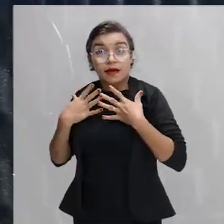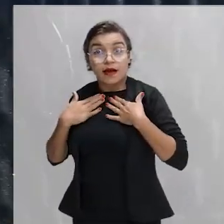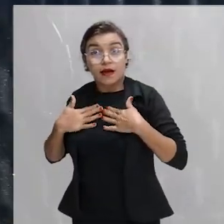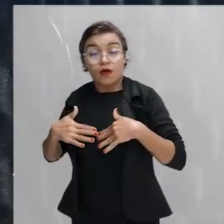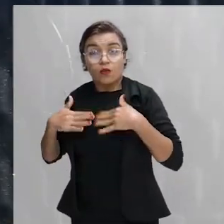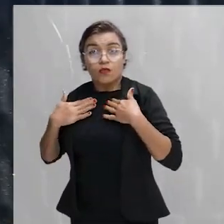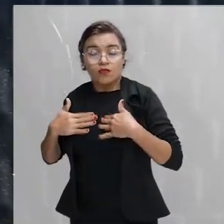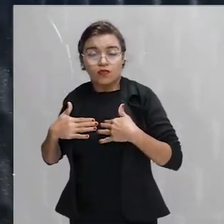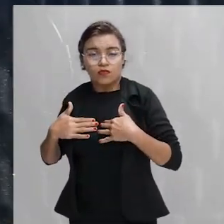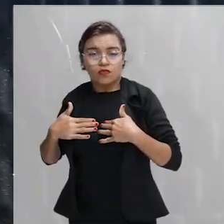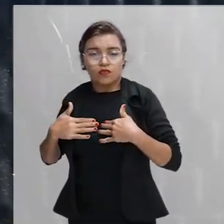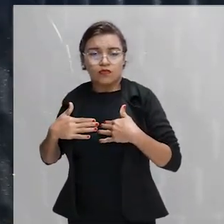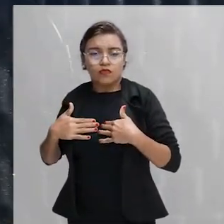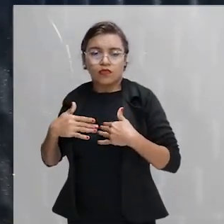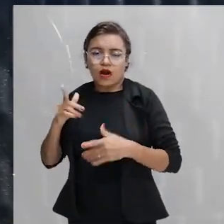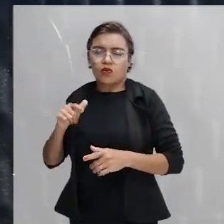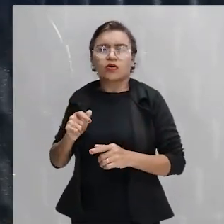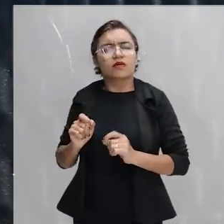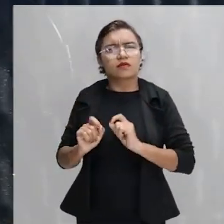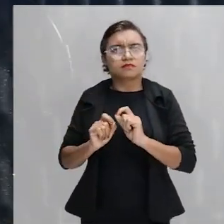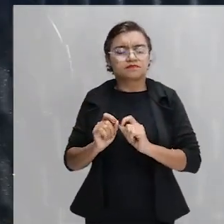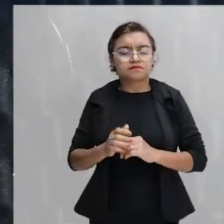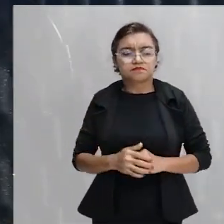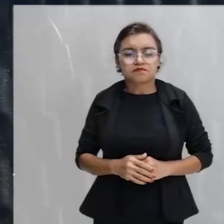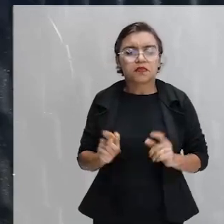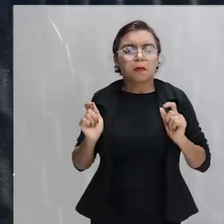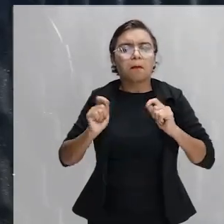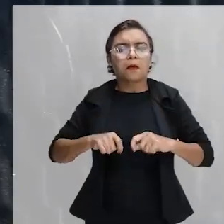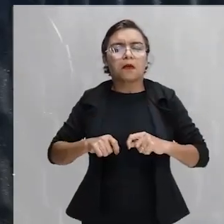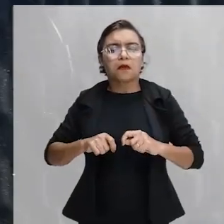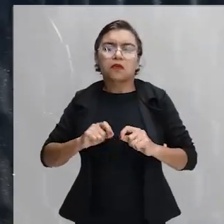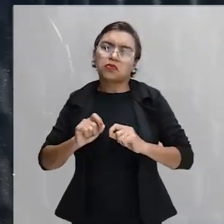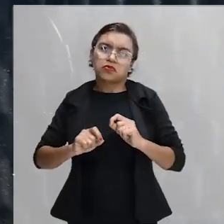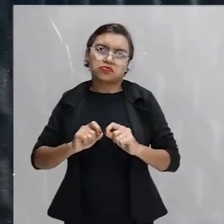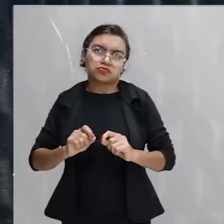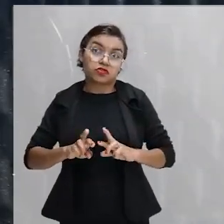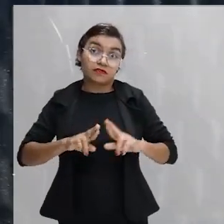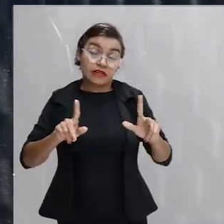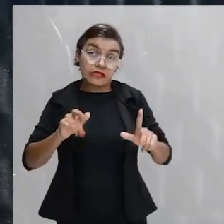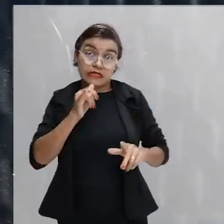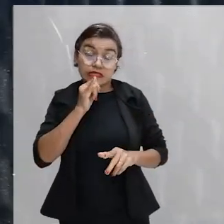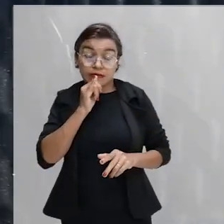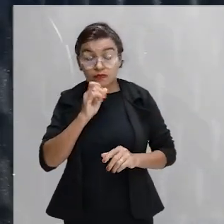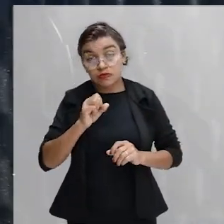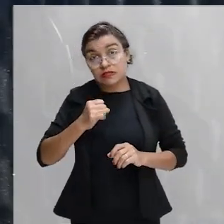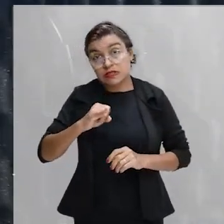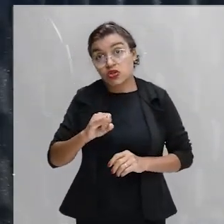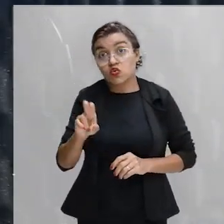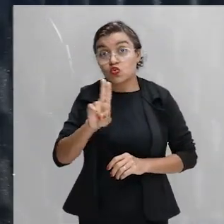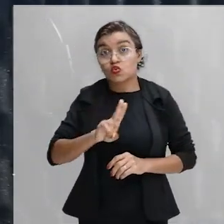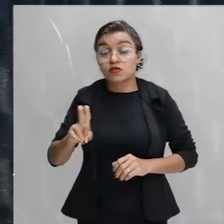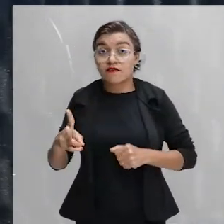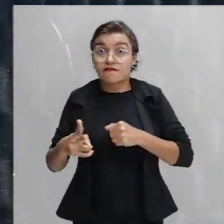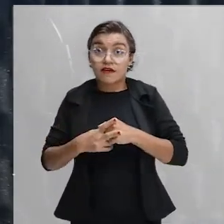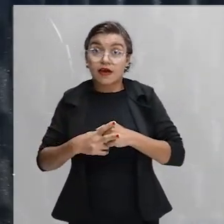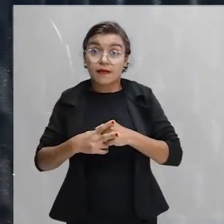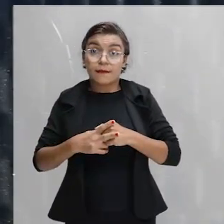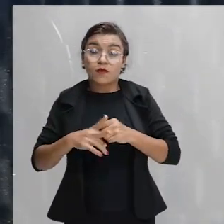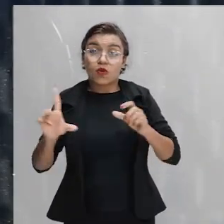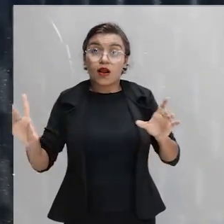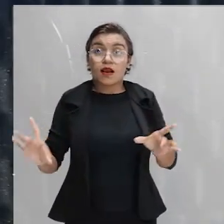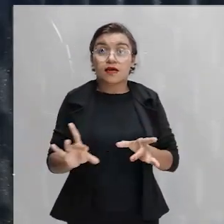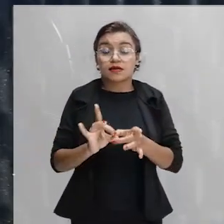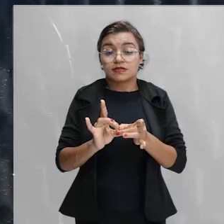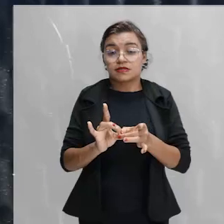que essa intermediação pode ser ou não com o verbo de ligação, tá? O verbo está bem aqui, gente.